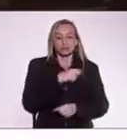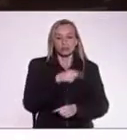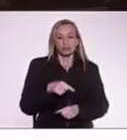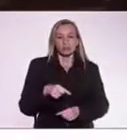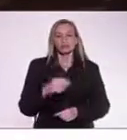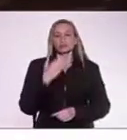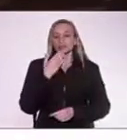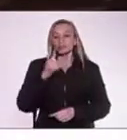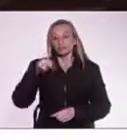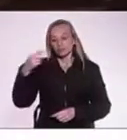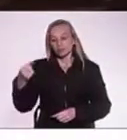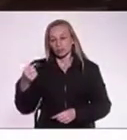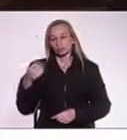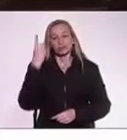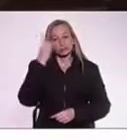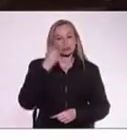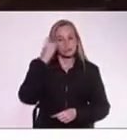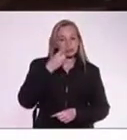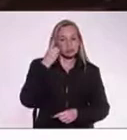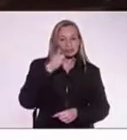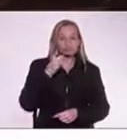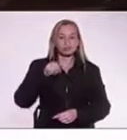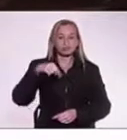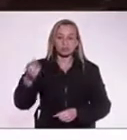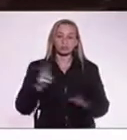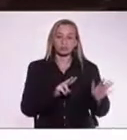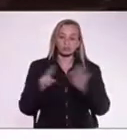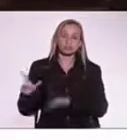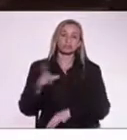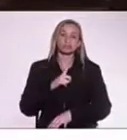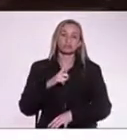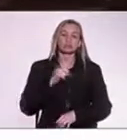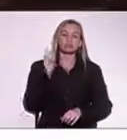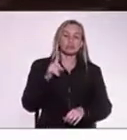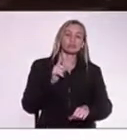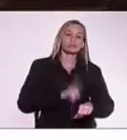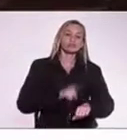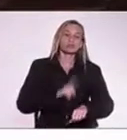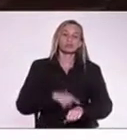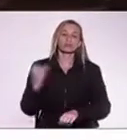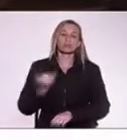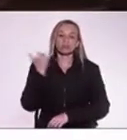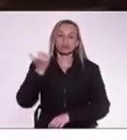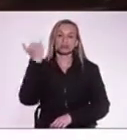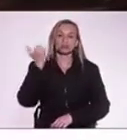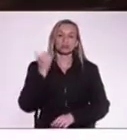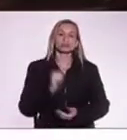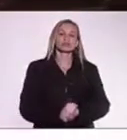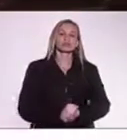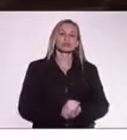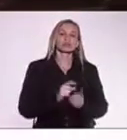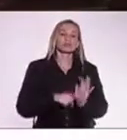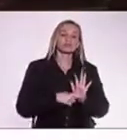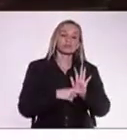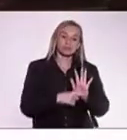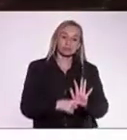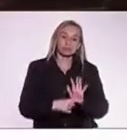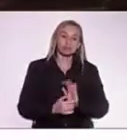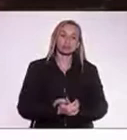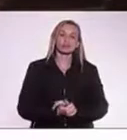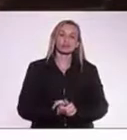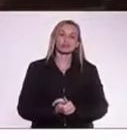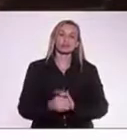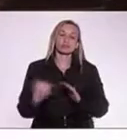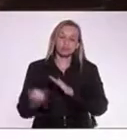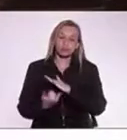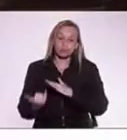de outro deputado, e será retomada na próxima semana. Então é um momento importante da retificação, da restauração institucional que tanto